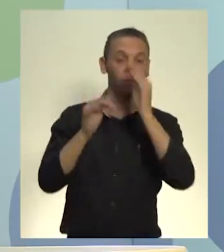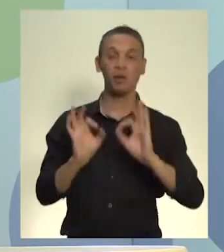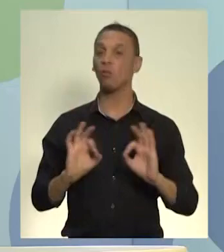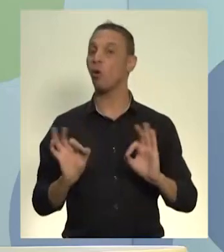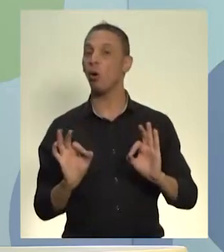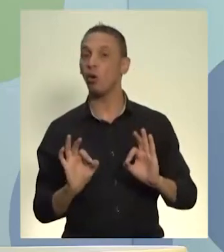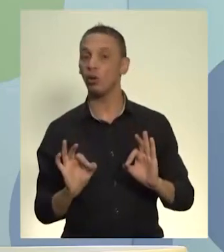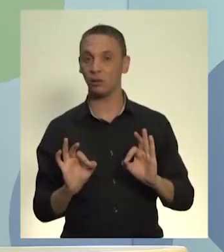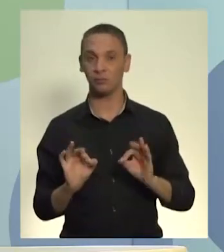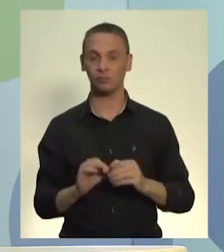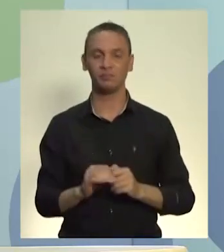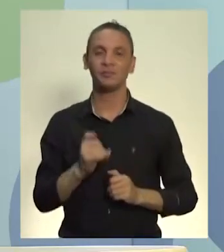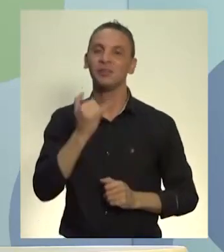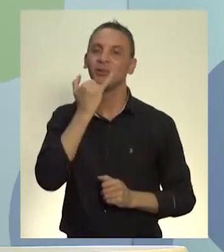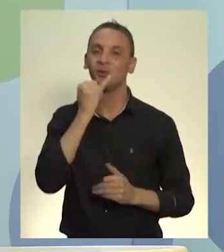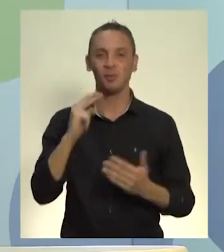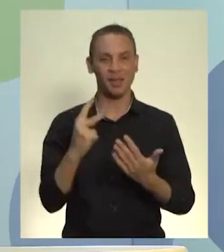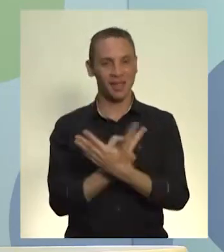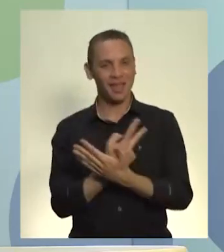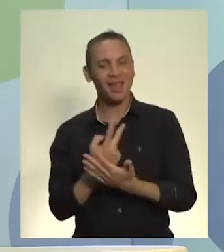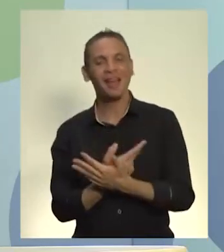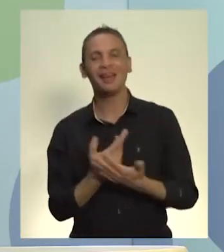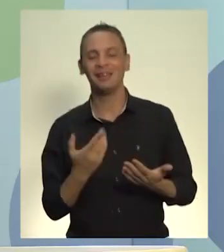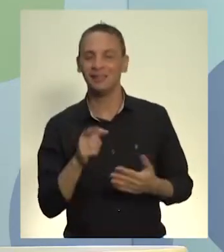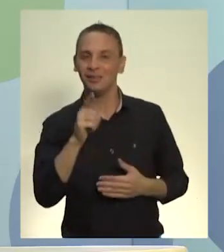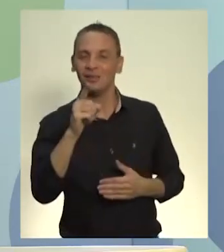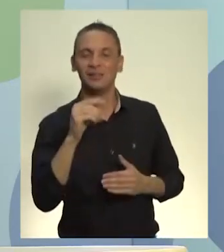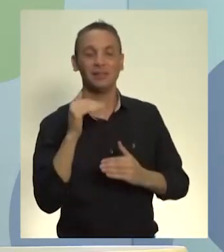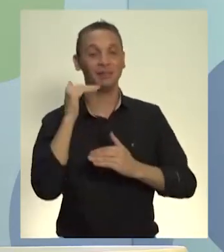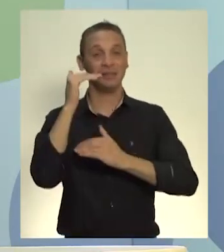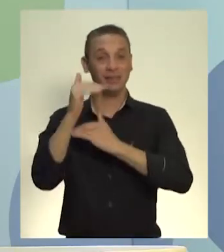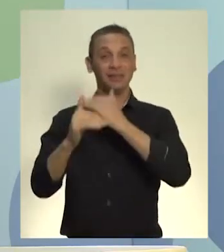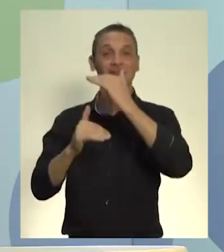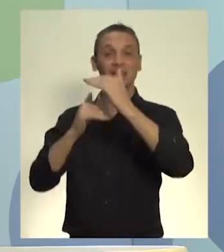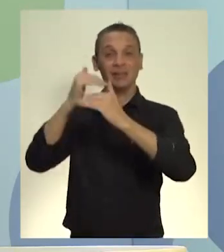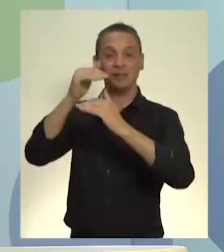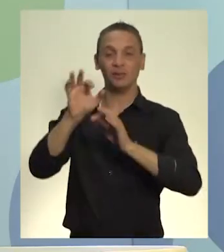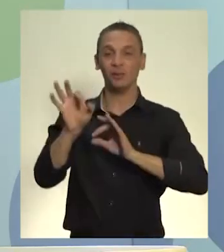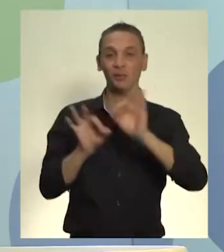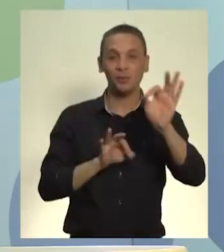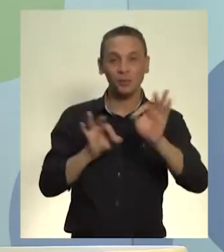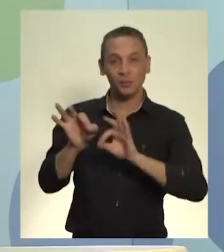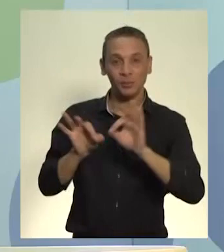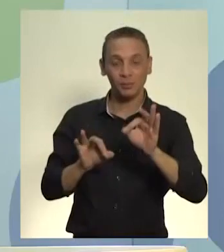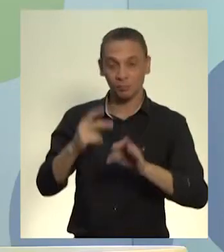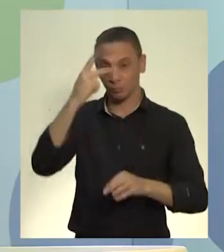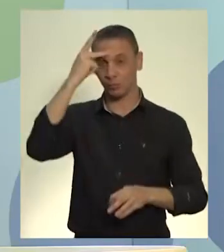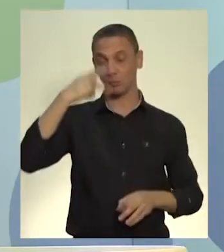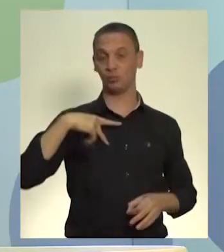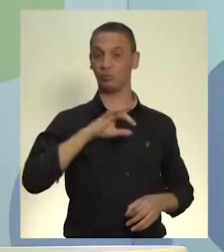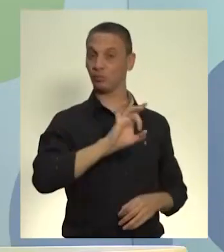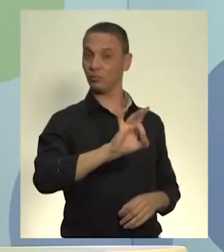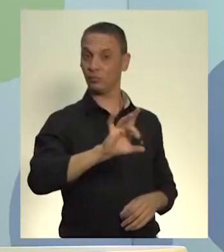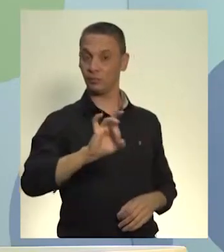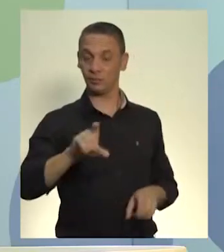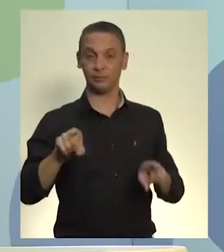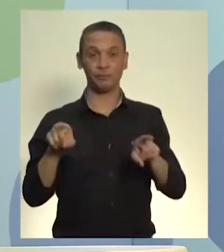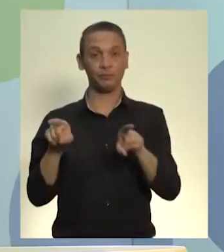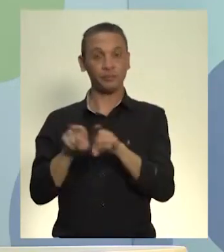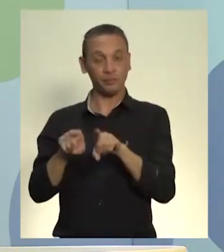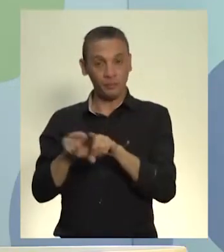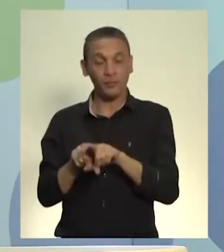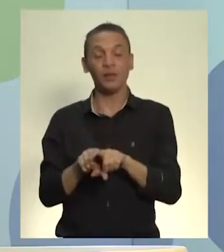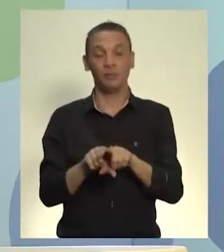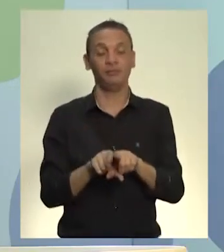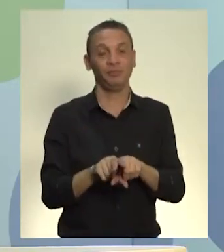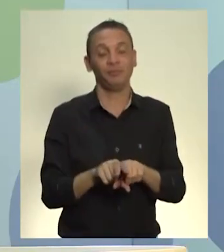social. Desculpa, errei tudo aqui. Se vocês desenvolveram o plano de desenvolvimento pessoal, para vocês